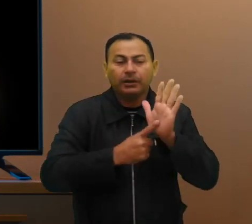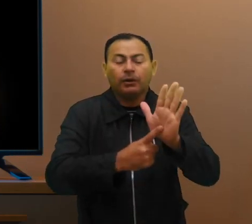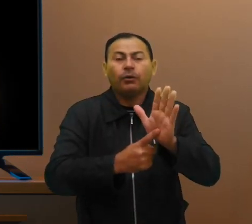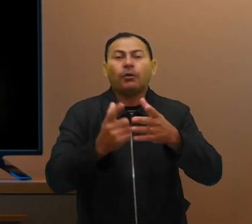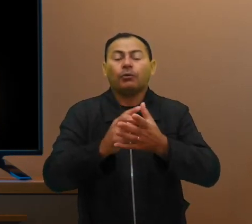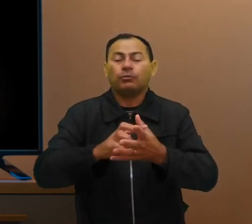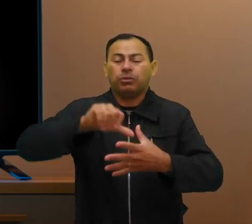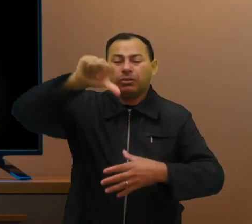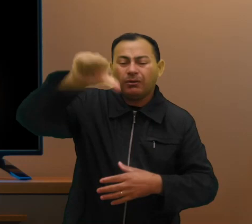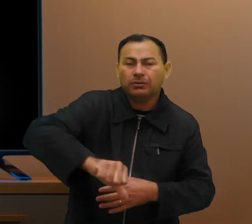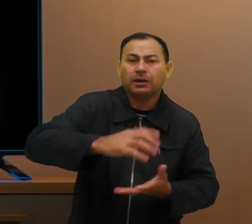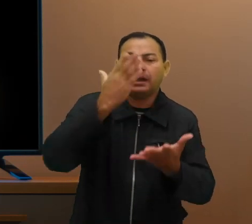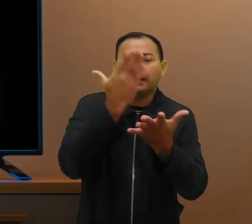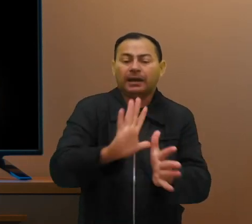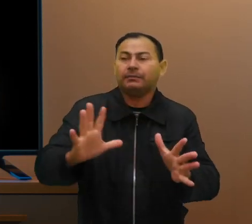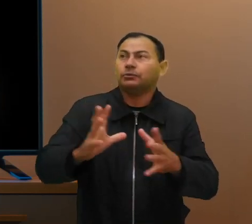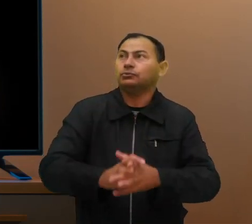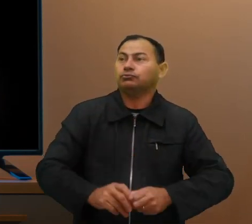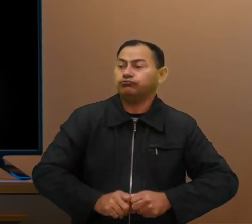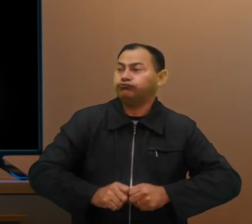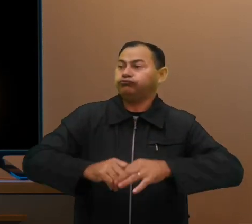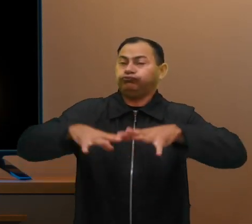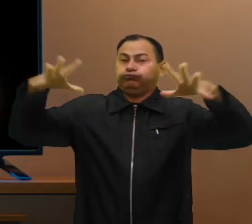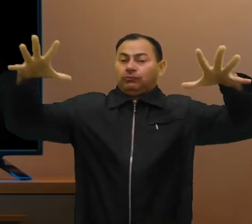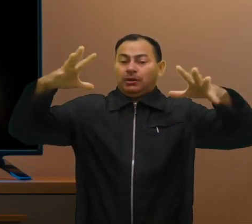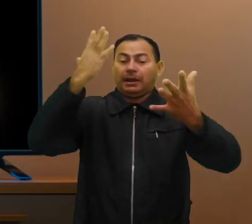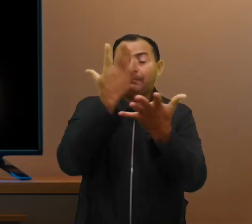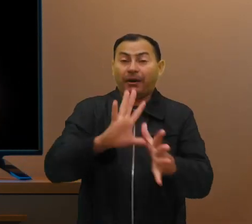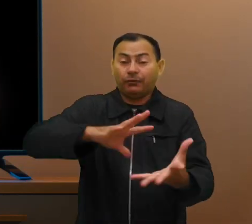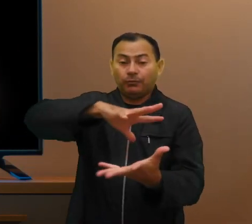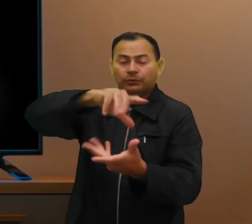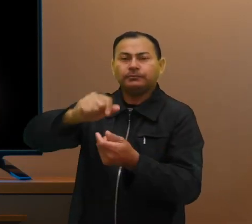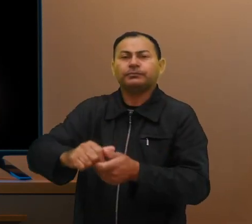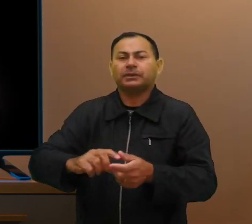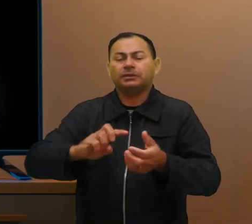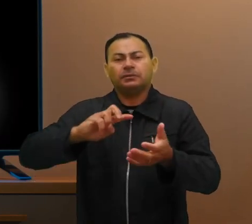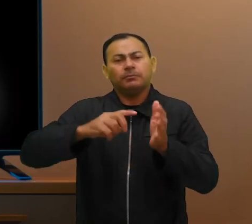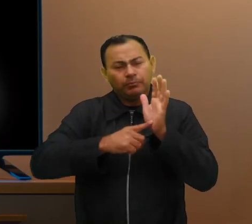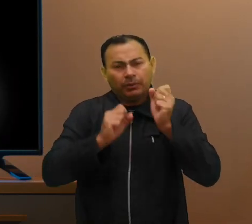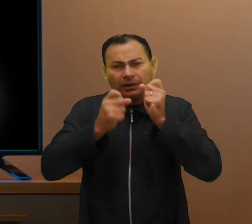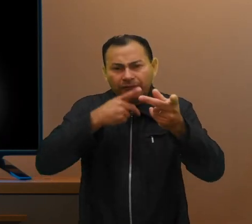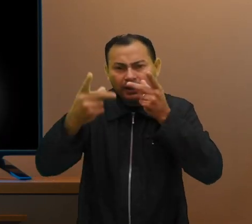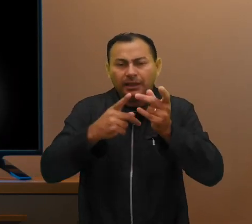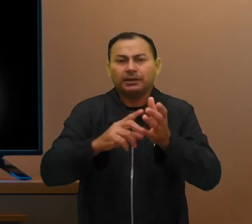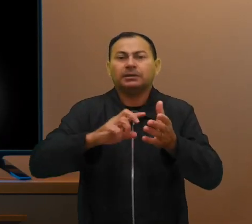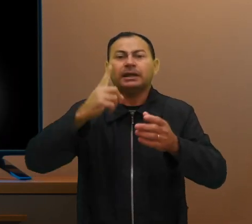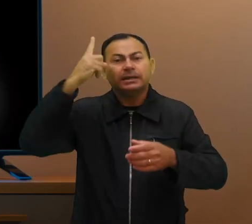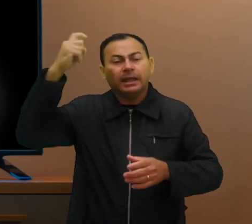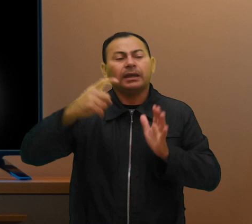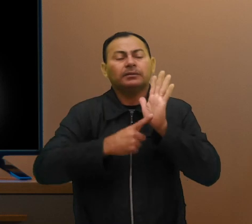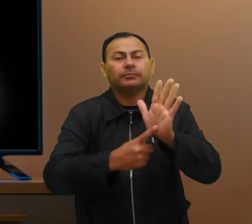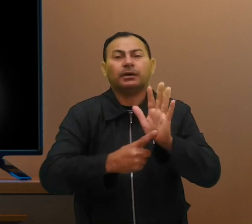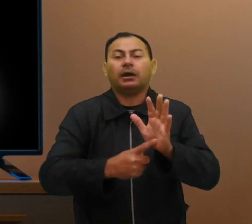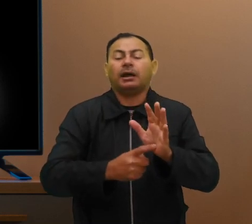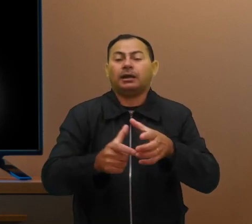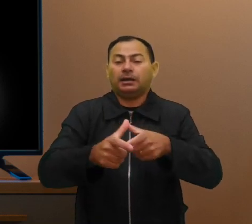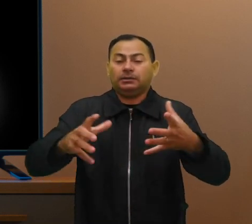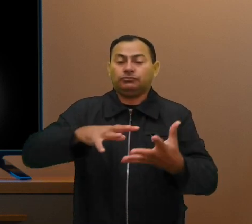seria um holocausto termonuclear. Poderíamos dizer que este filme dá uma ideia da grande